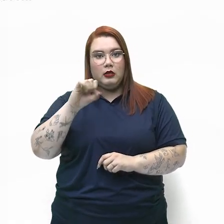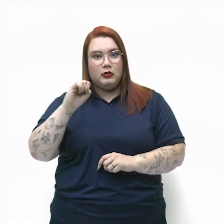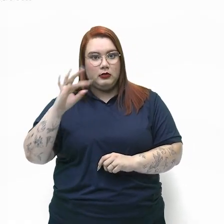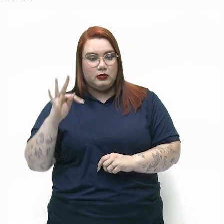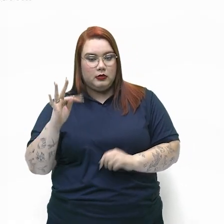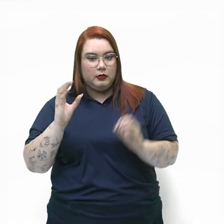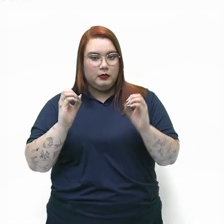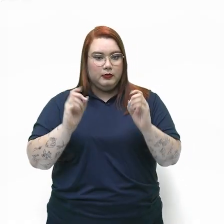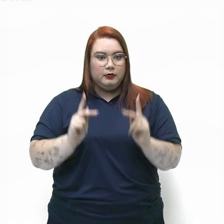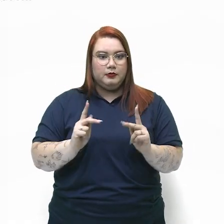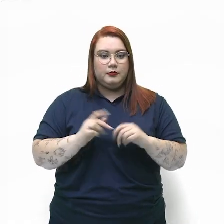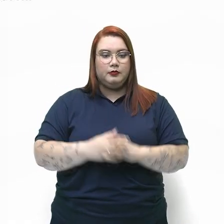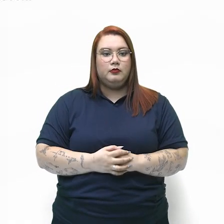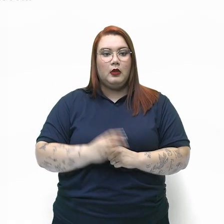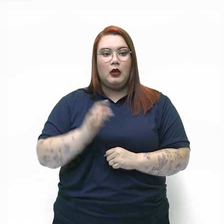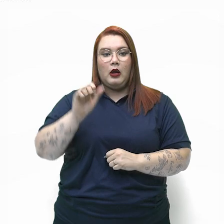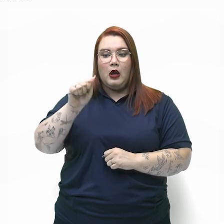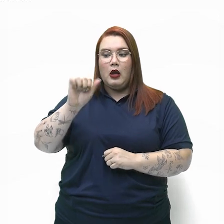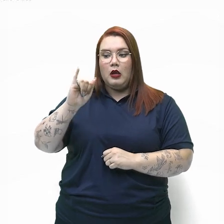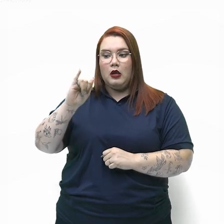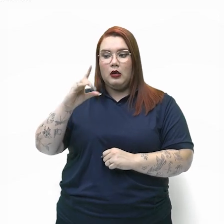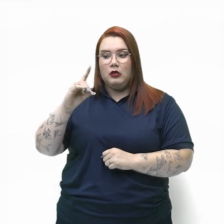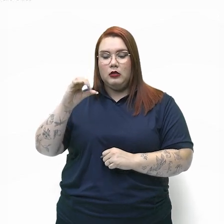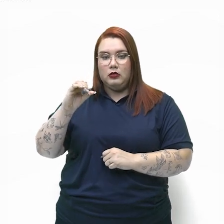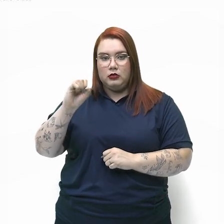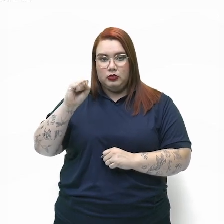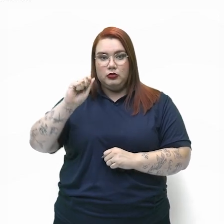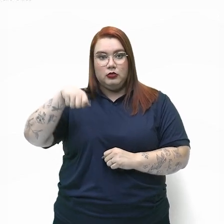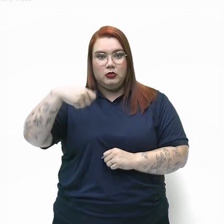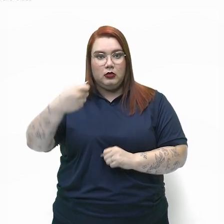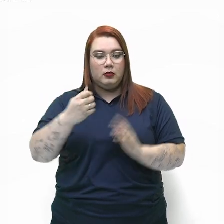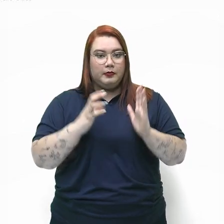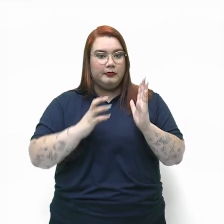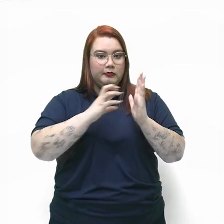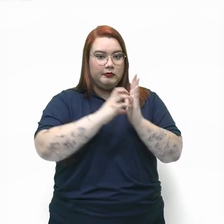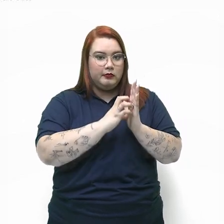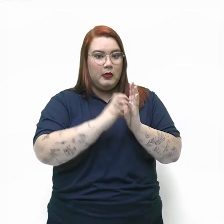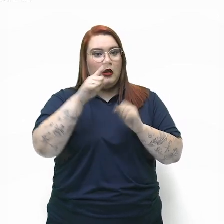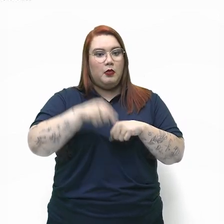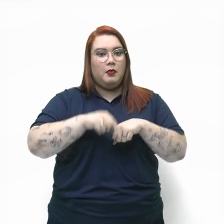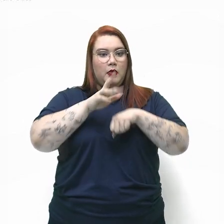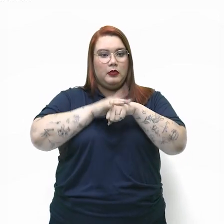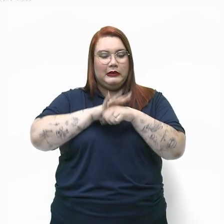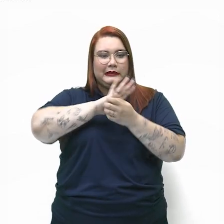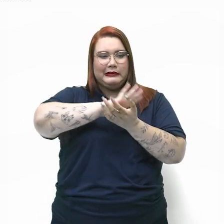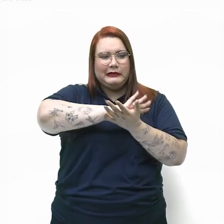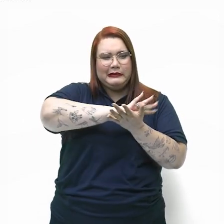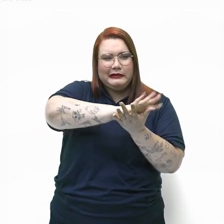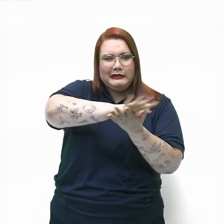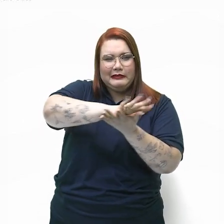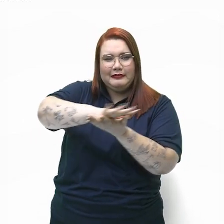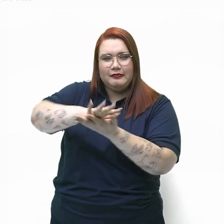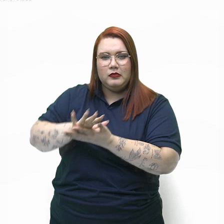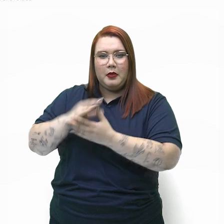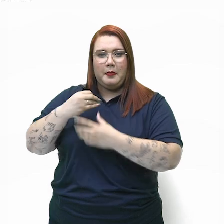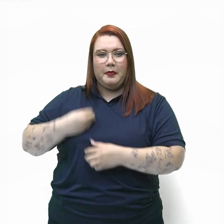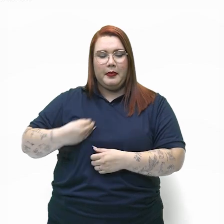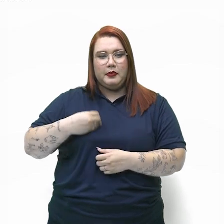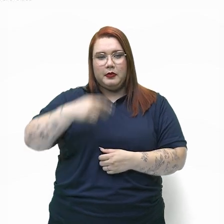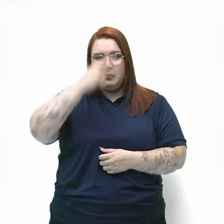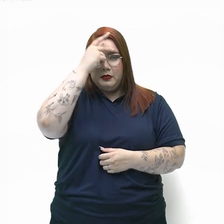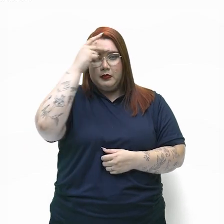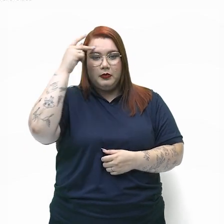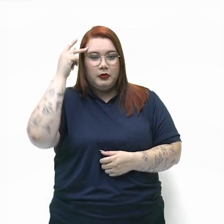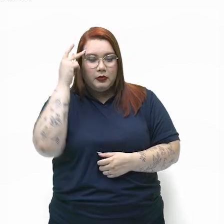tá certo? Então, a AIDS, ela é uma doença que dizimou ali milhares de vidas ao longo de